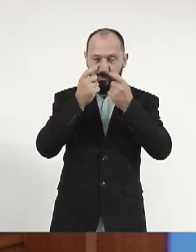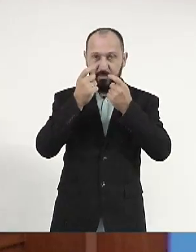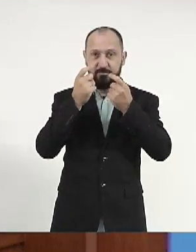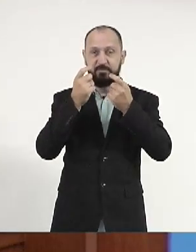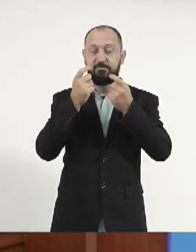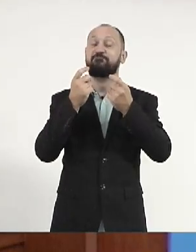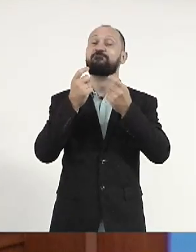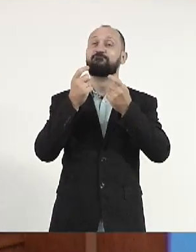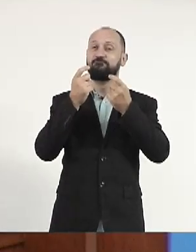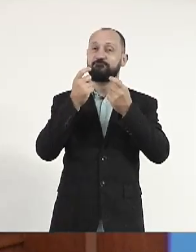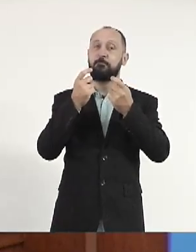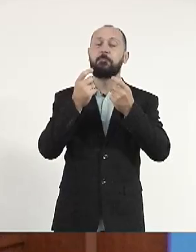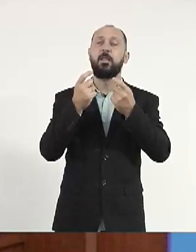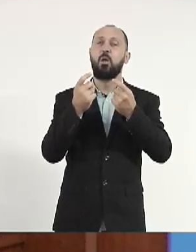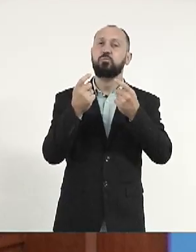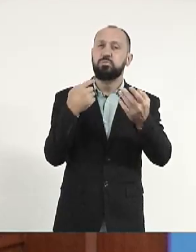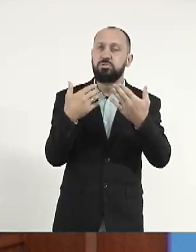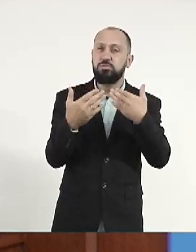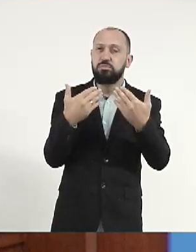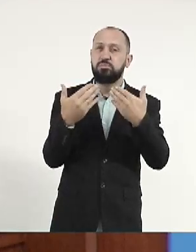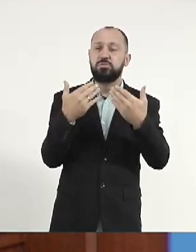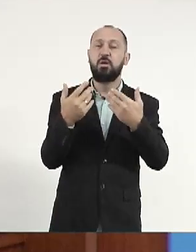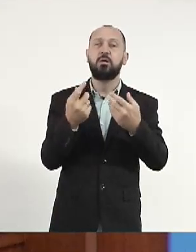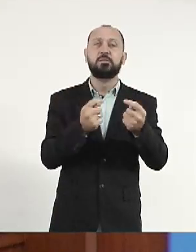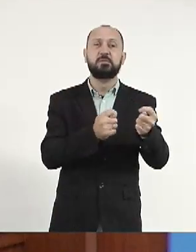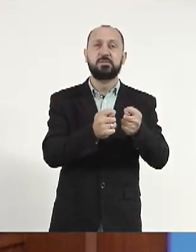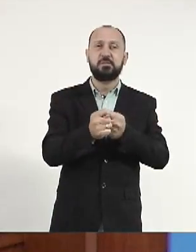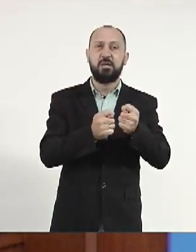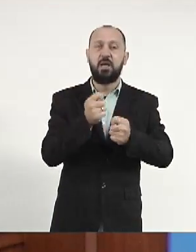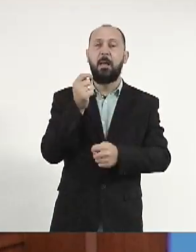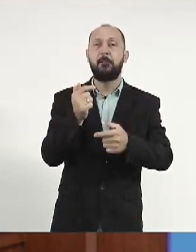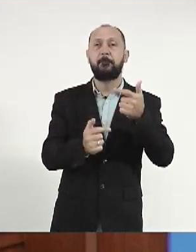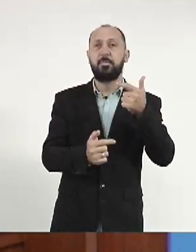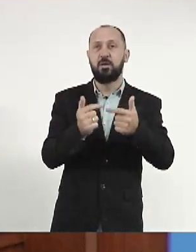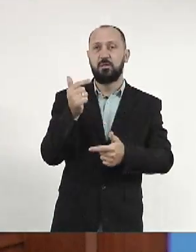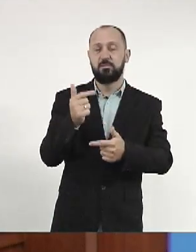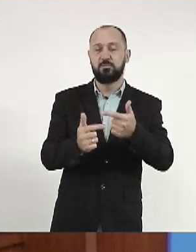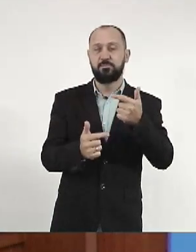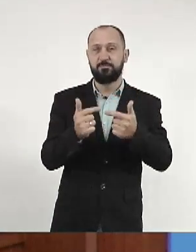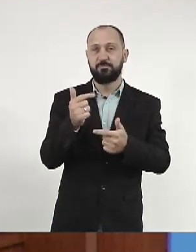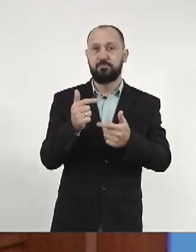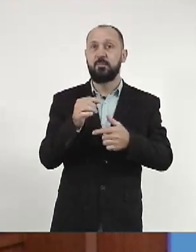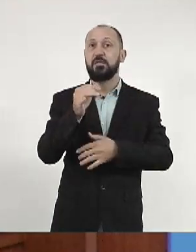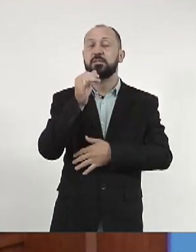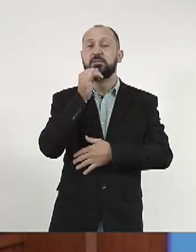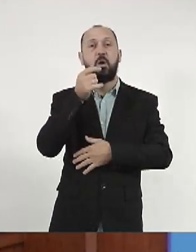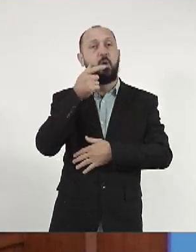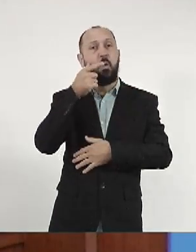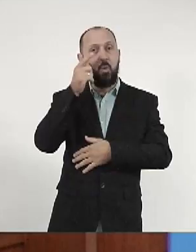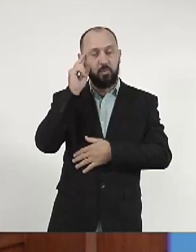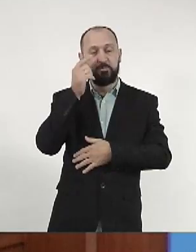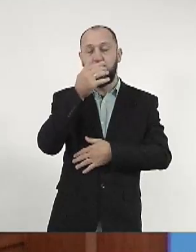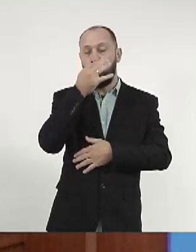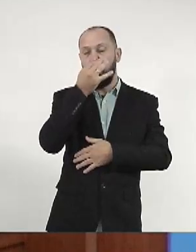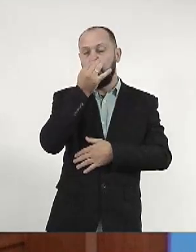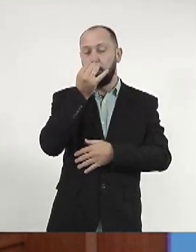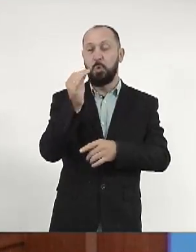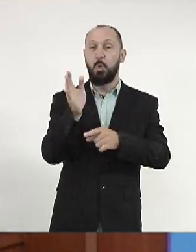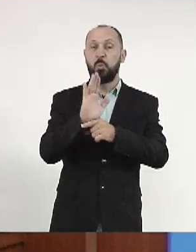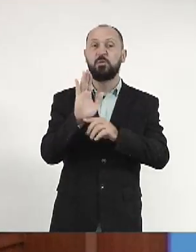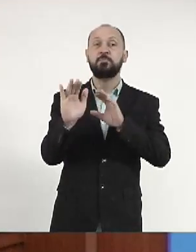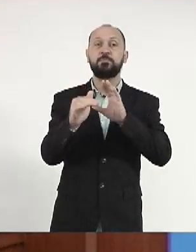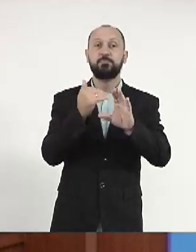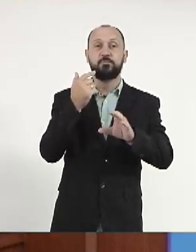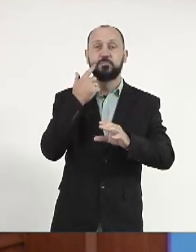isso, debaterem medidas políticas. Por exemplo, ontem eu recebi um vídeo